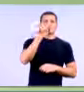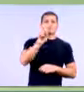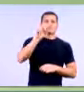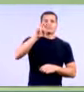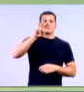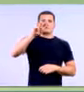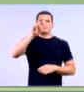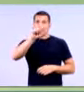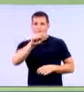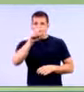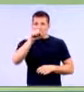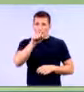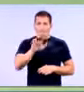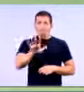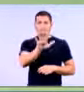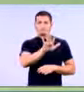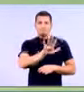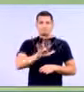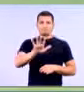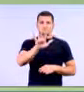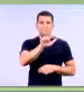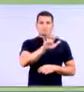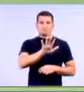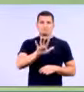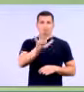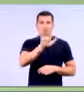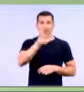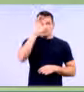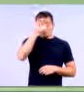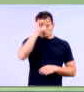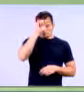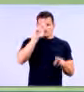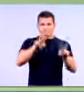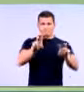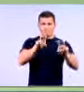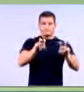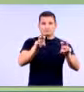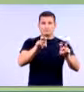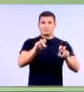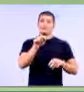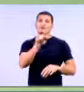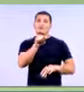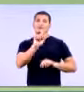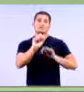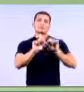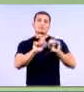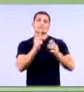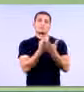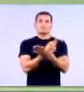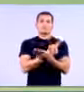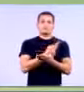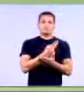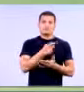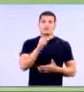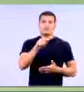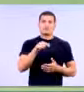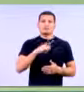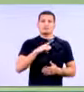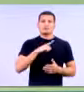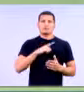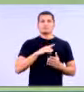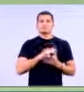um ambiente virtual de aprendizagem. Nele, o que acontece? São geralmente softwares